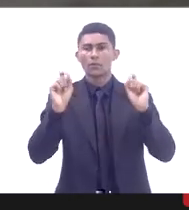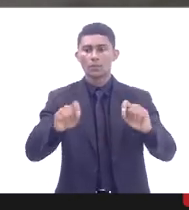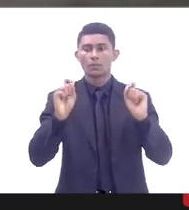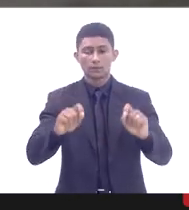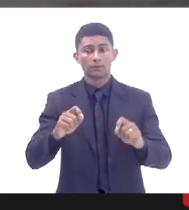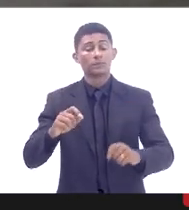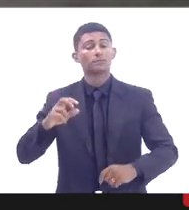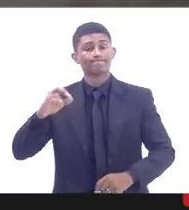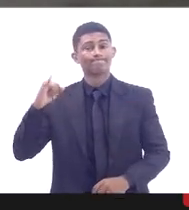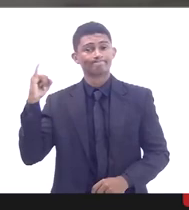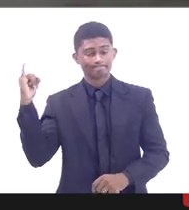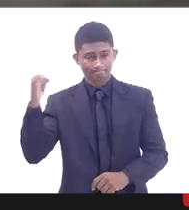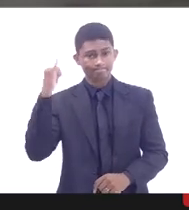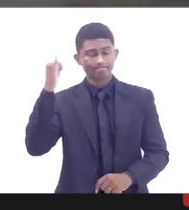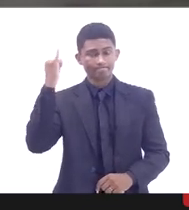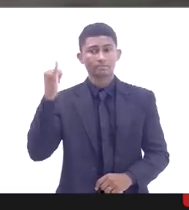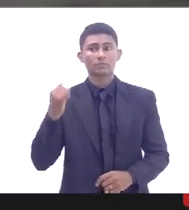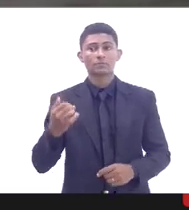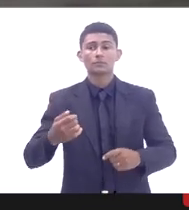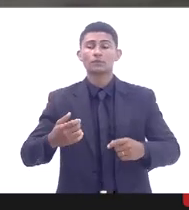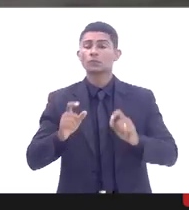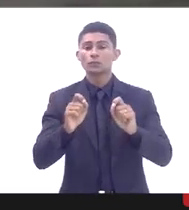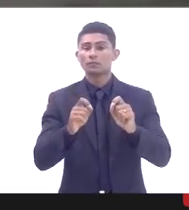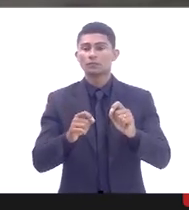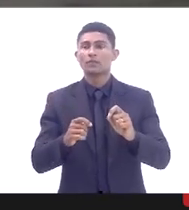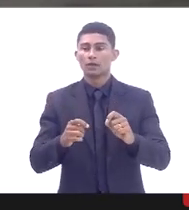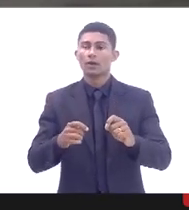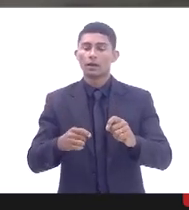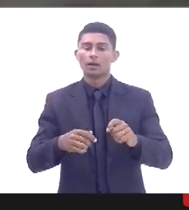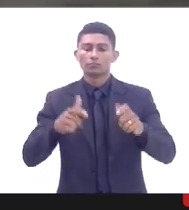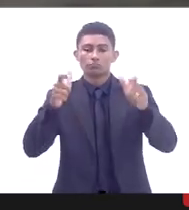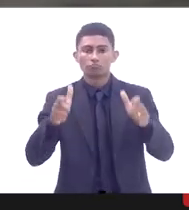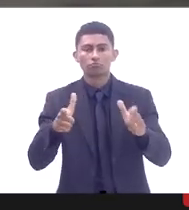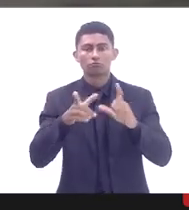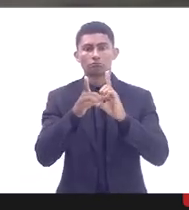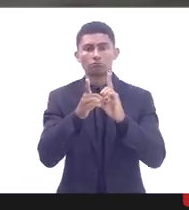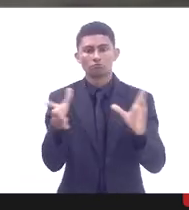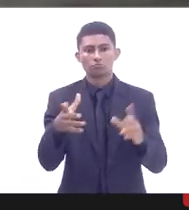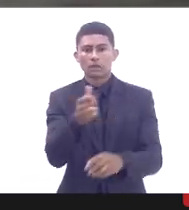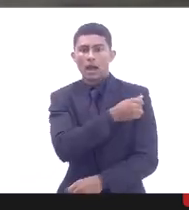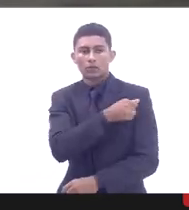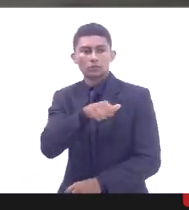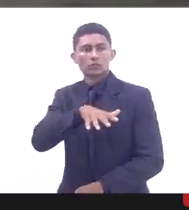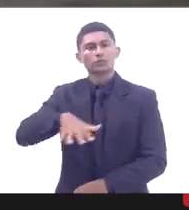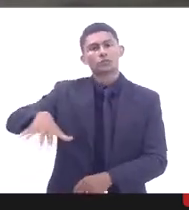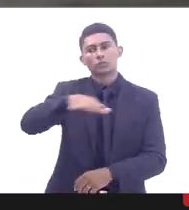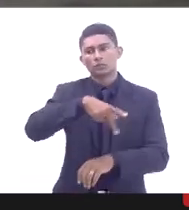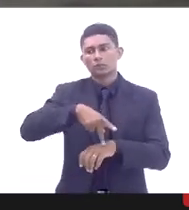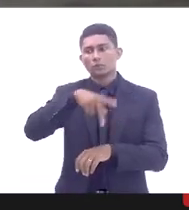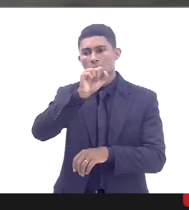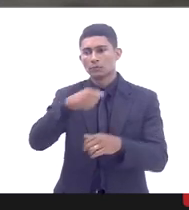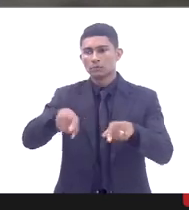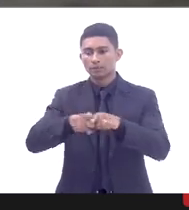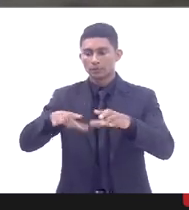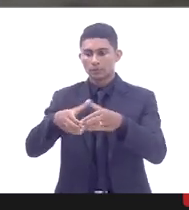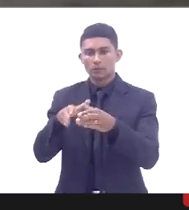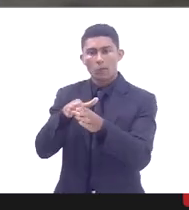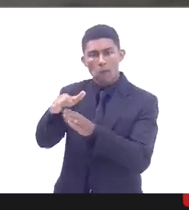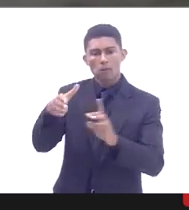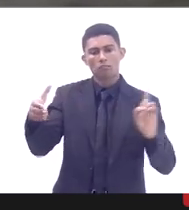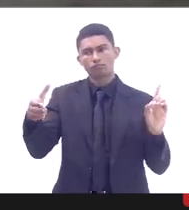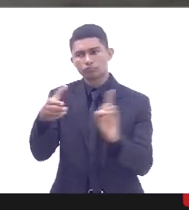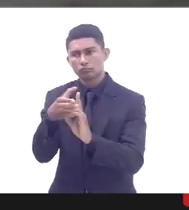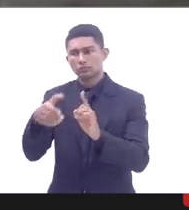gente é muito importante que seja garantido o espaço democrático antes da pós-graduação nos conselhos e que tem a transparência